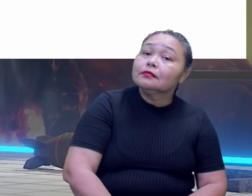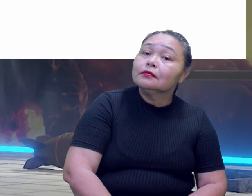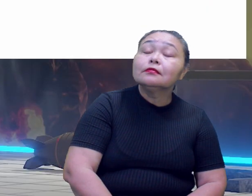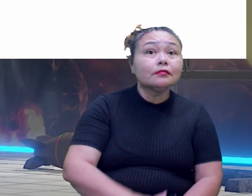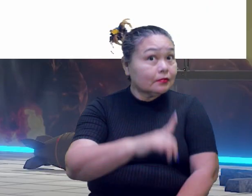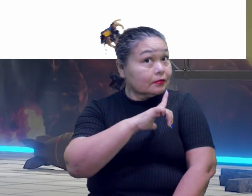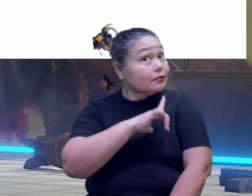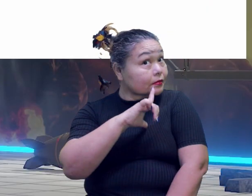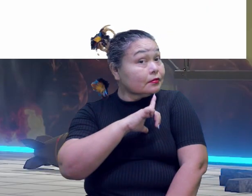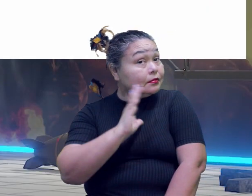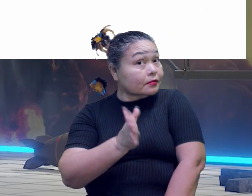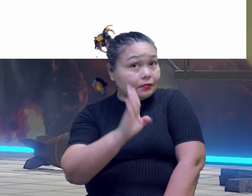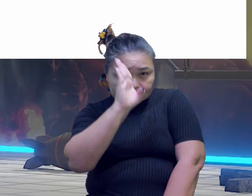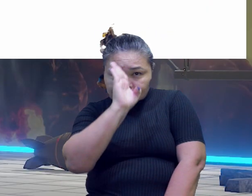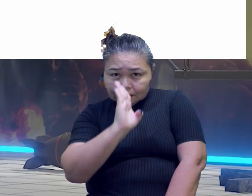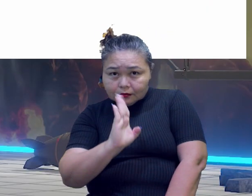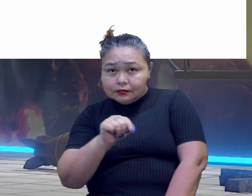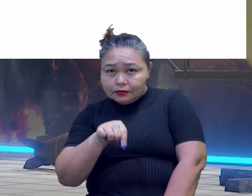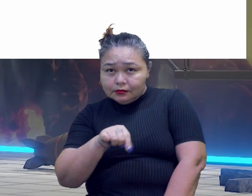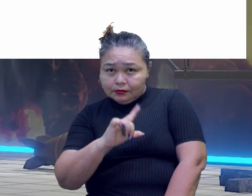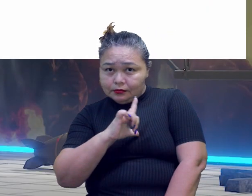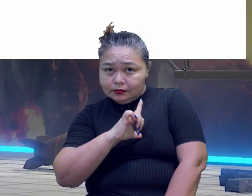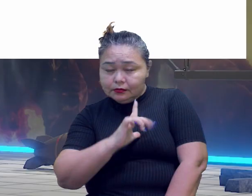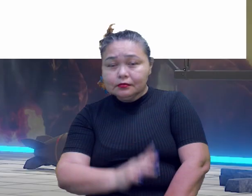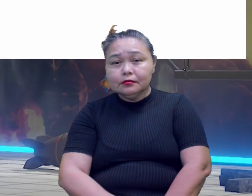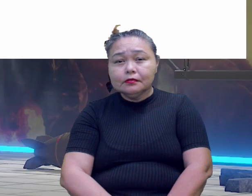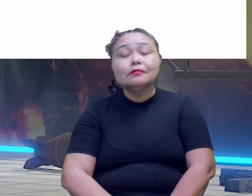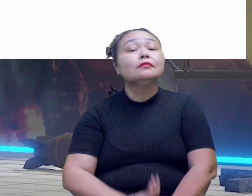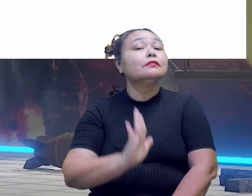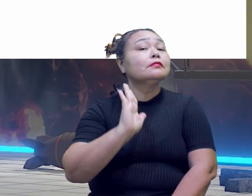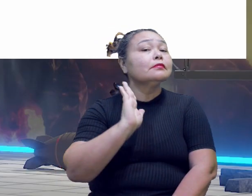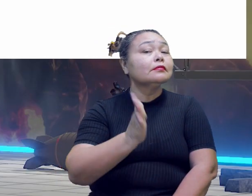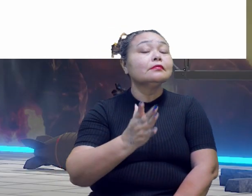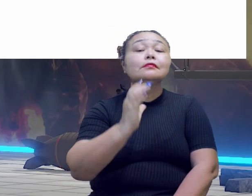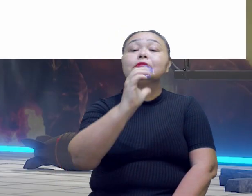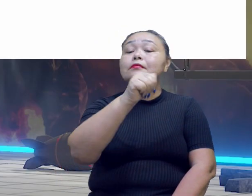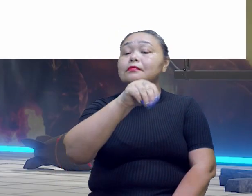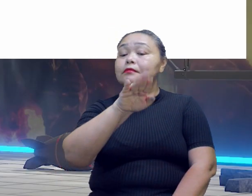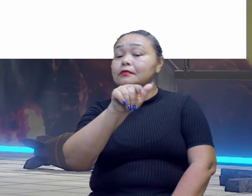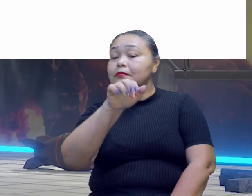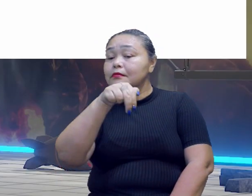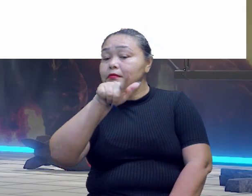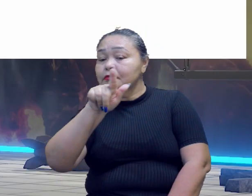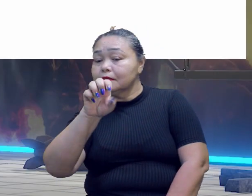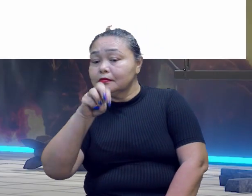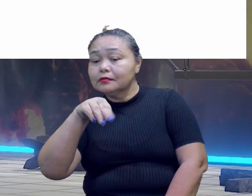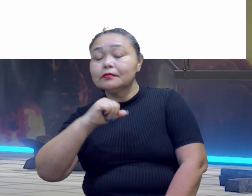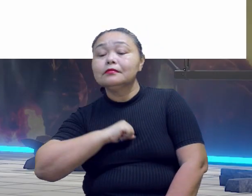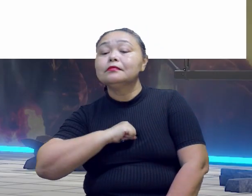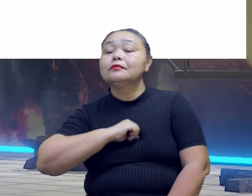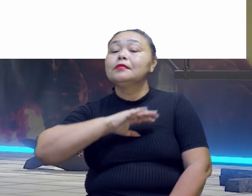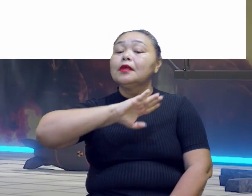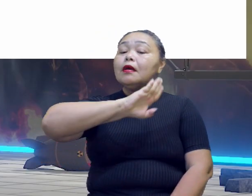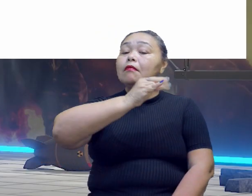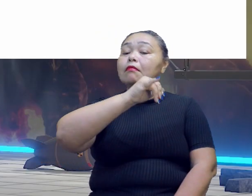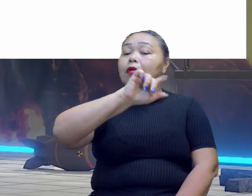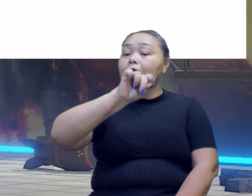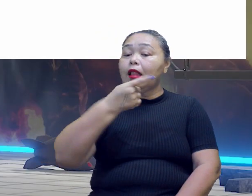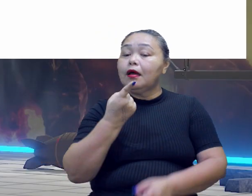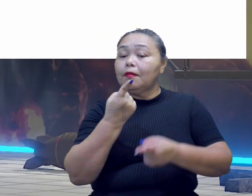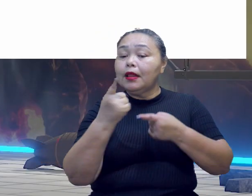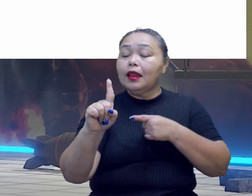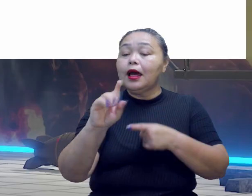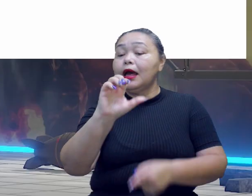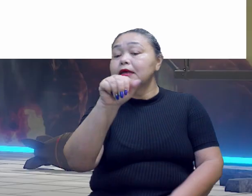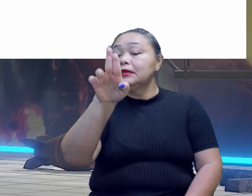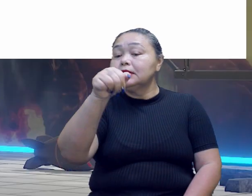Já tivemos guerra civil no Brasil. Já tivemos a cabanagem, a balaiada, a